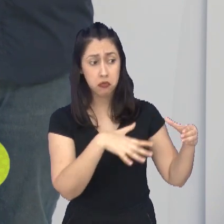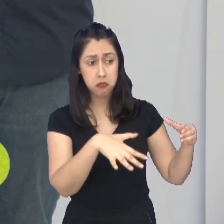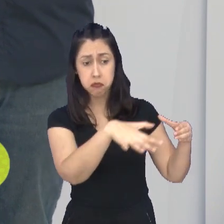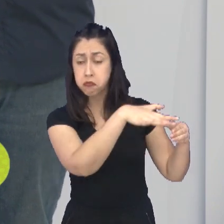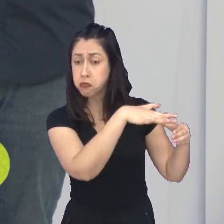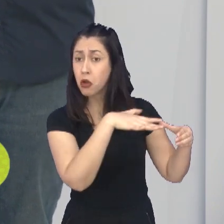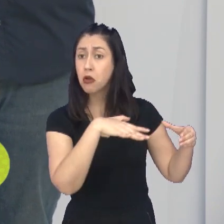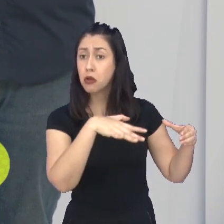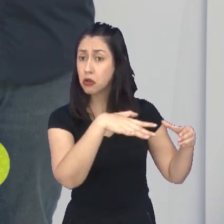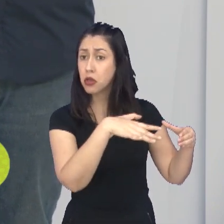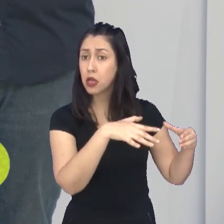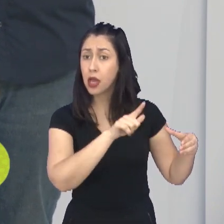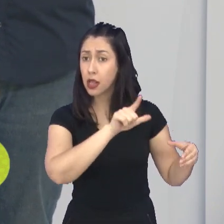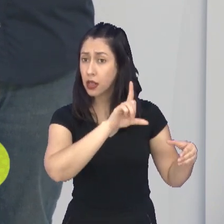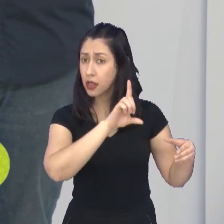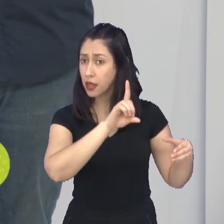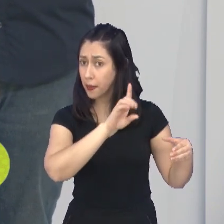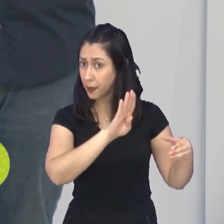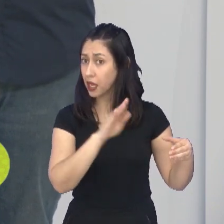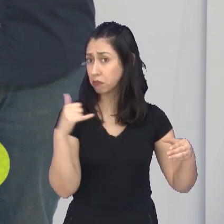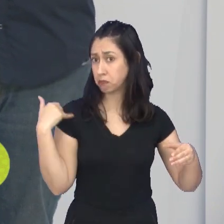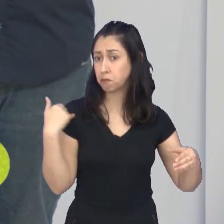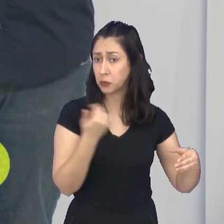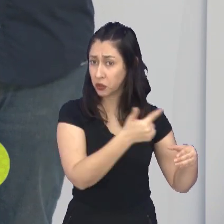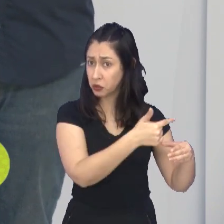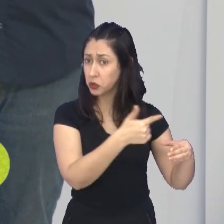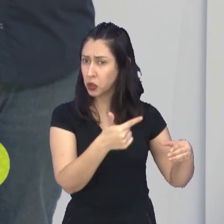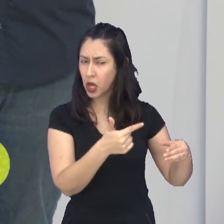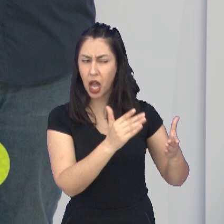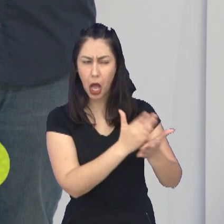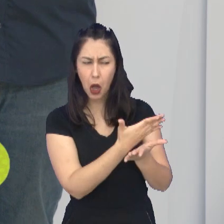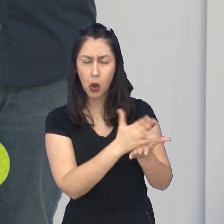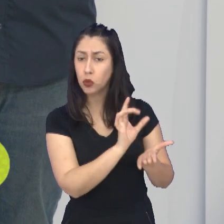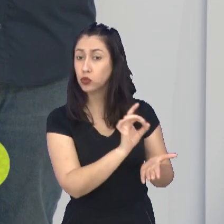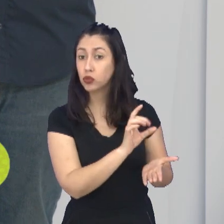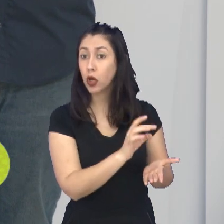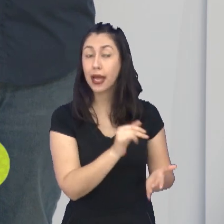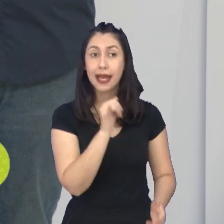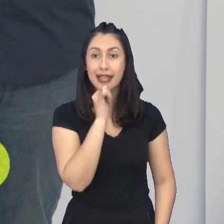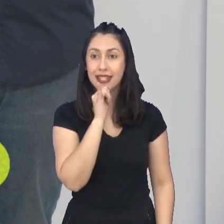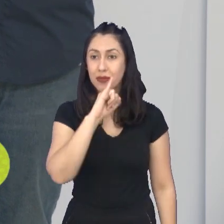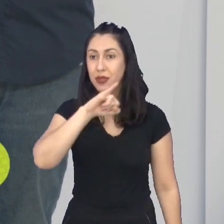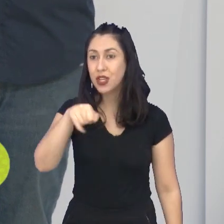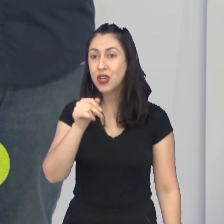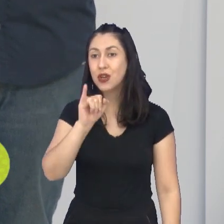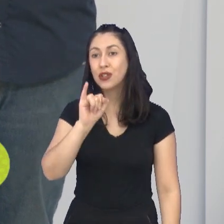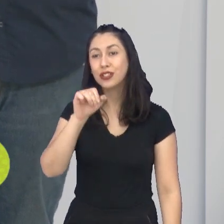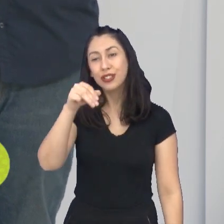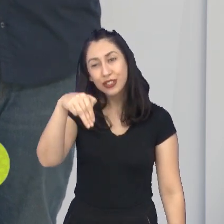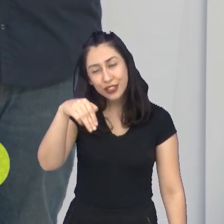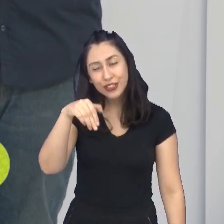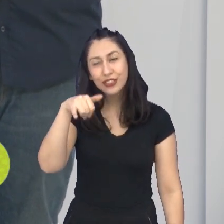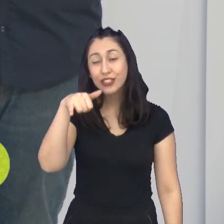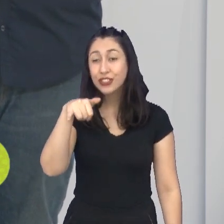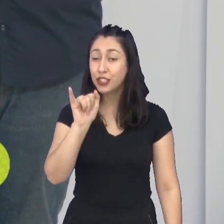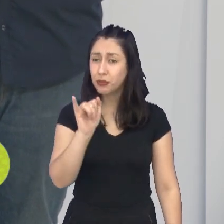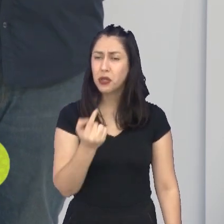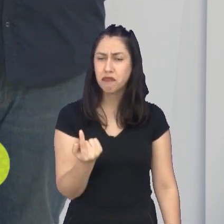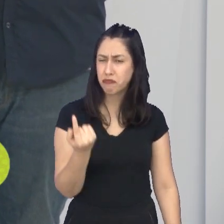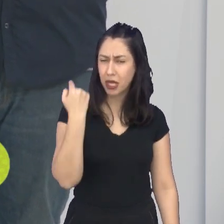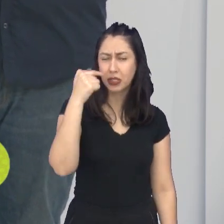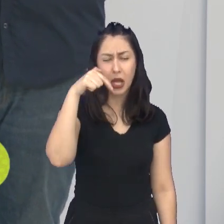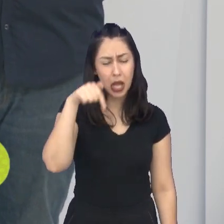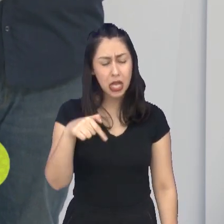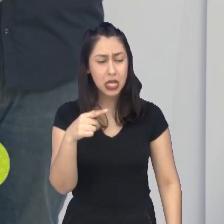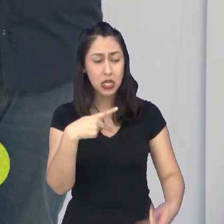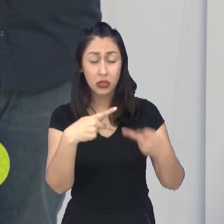com jogadores da LDB, ou seja, Sub-22. Tem um ou outro jogador, por exemplo, Jimmy Dreyer, o nome dele é Jimmy Dreyer mesmo, jogou aqui no São José,